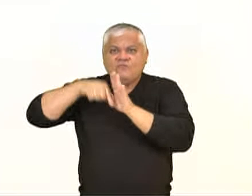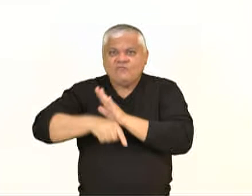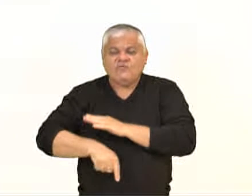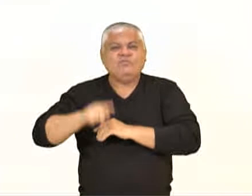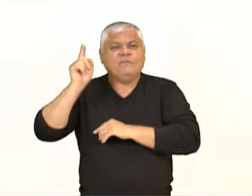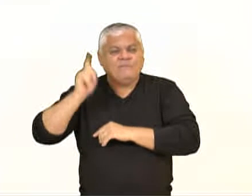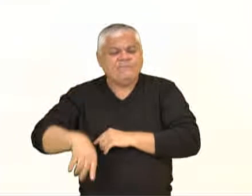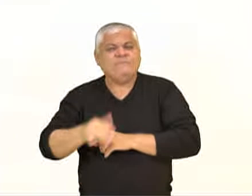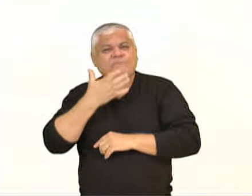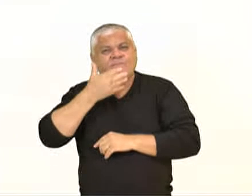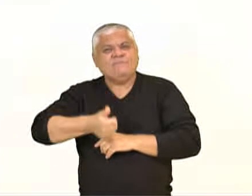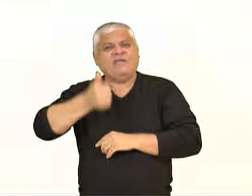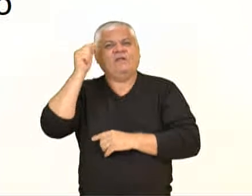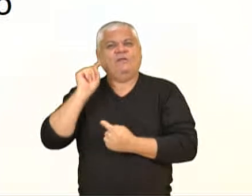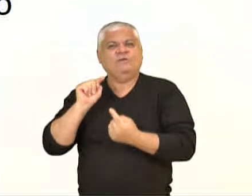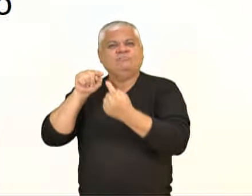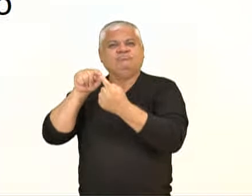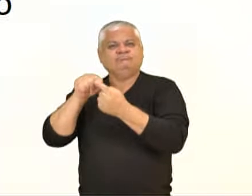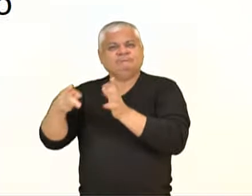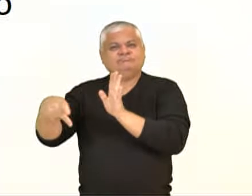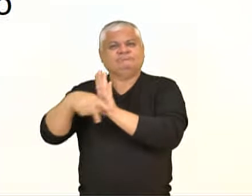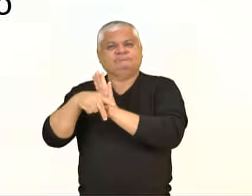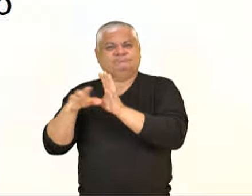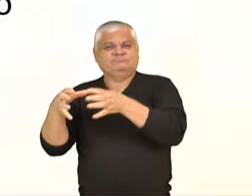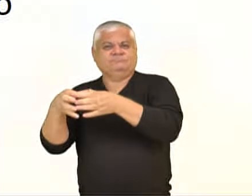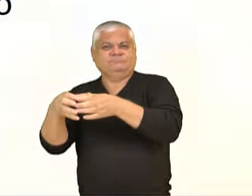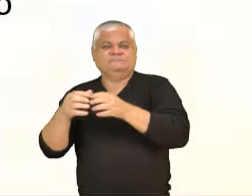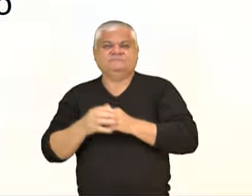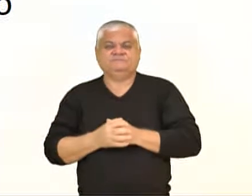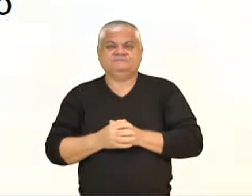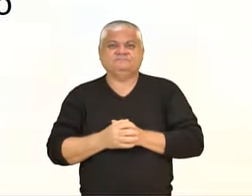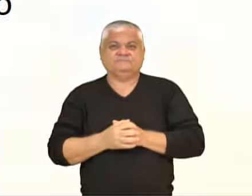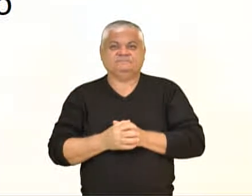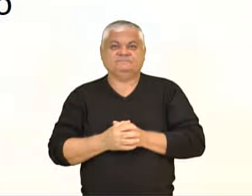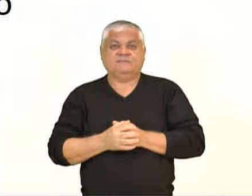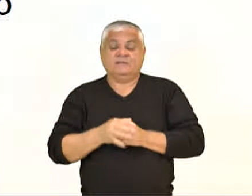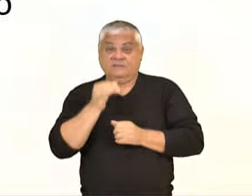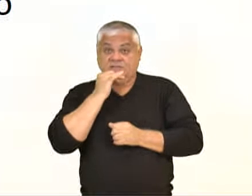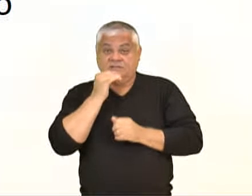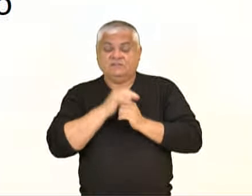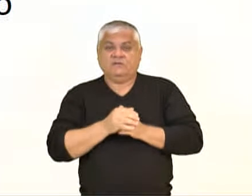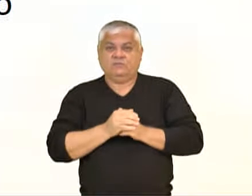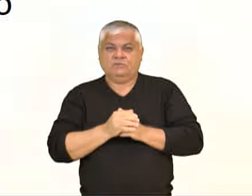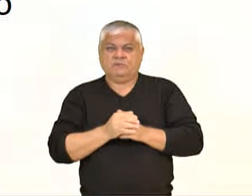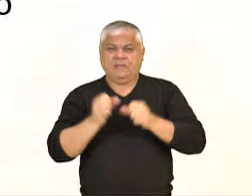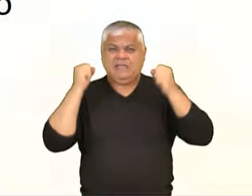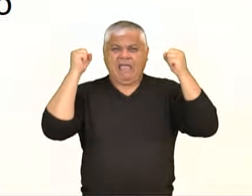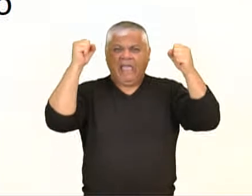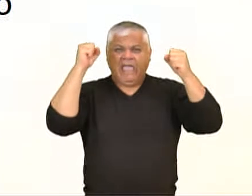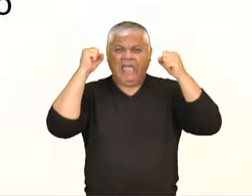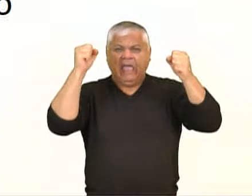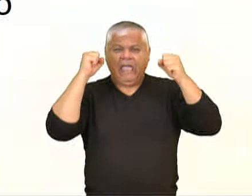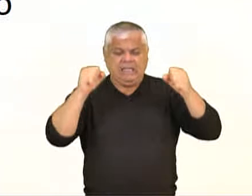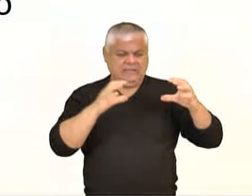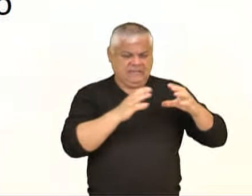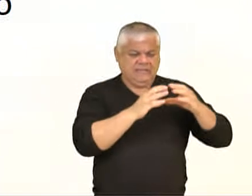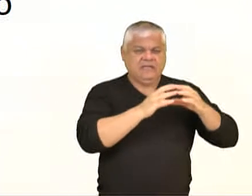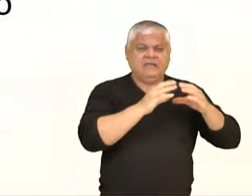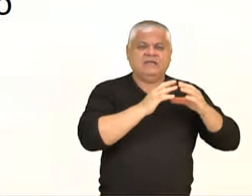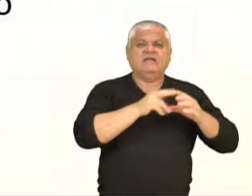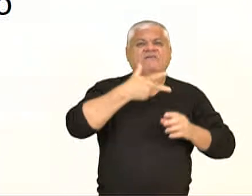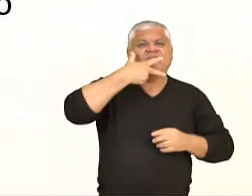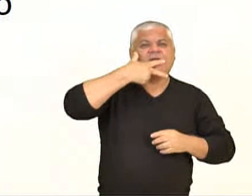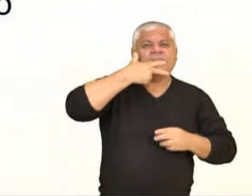se presta ao monopólio. Os maiores em torcida, Flamengo e Corinthians,